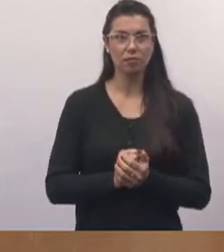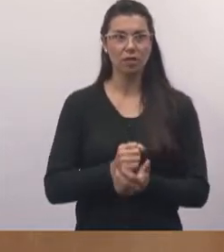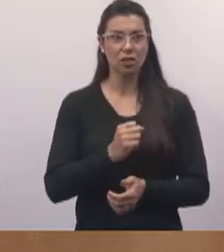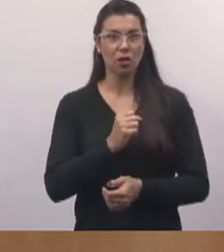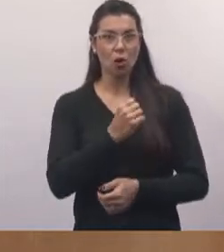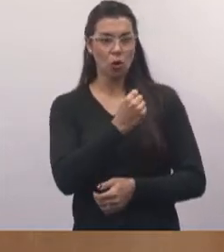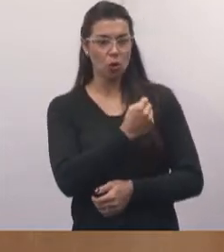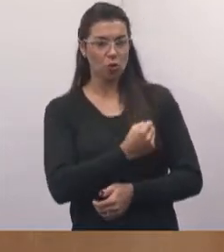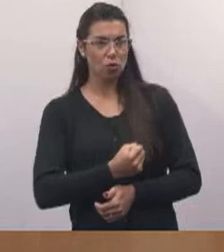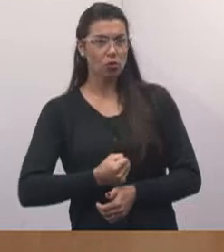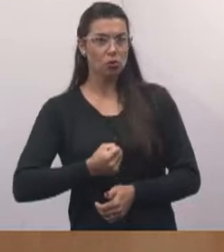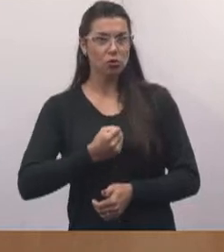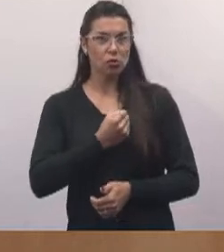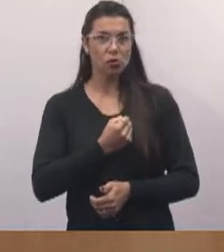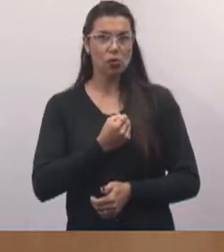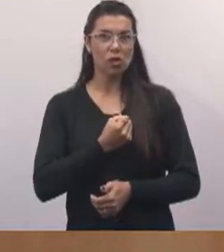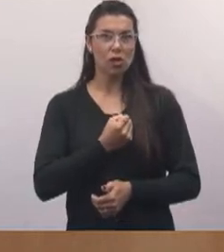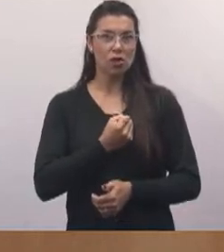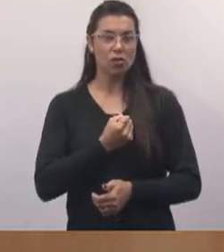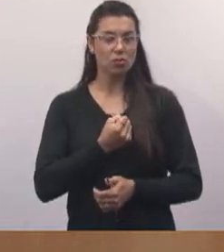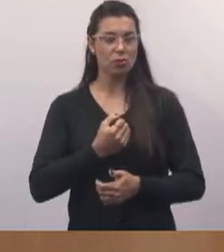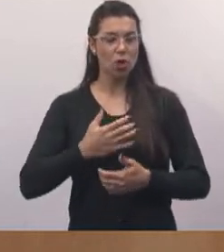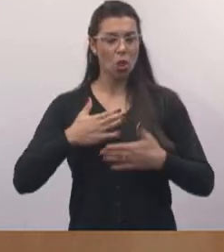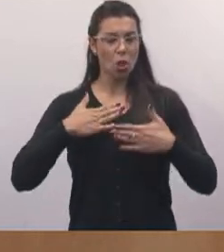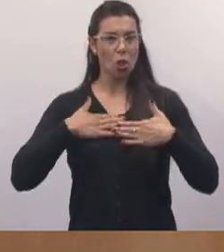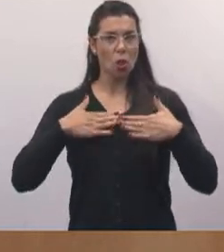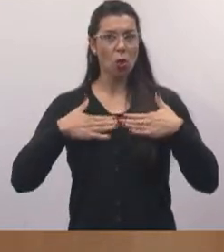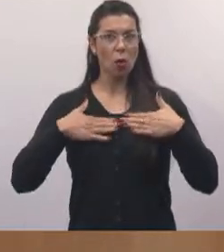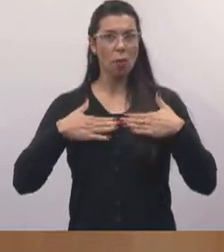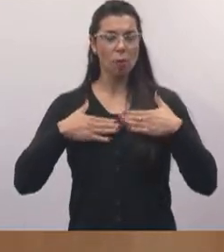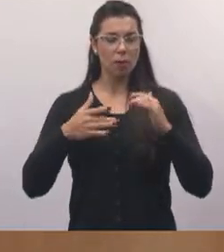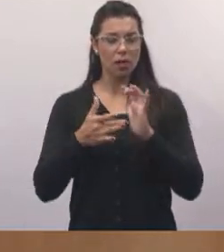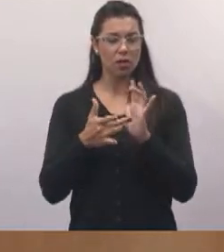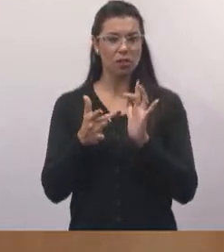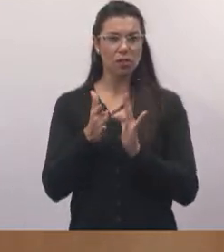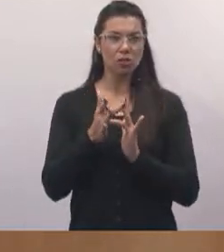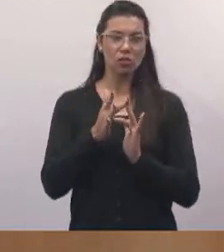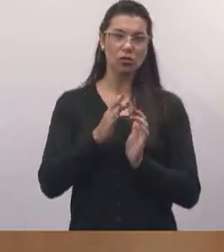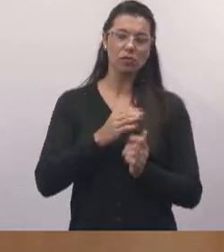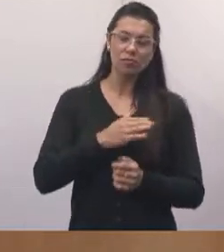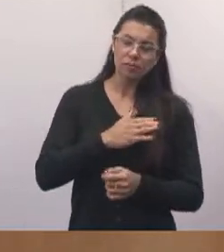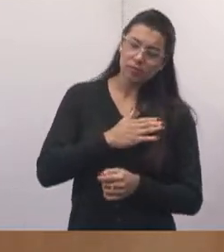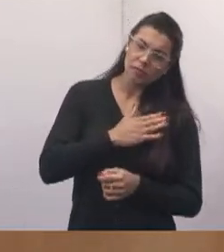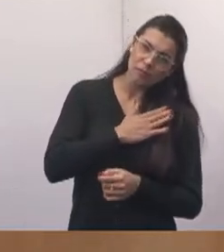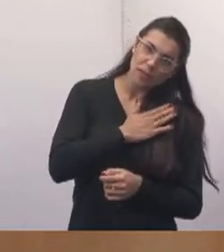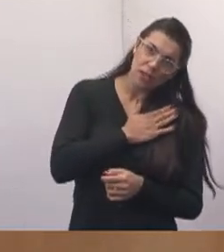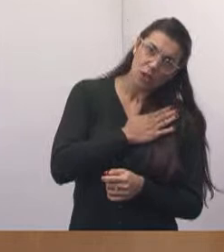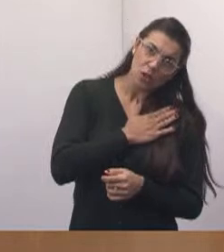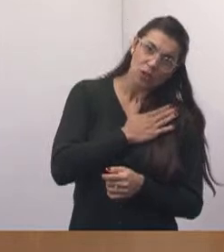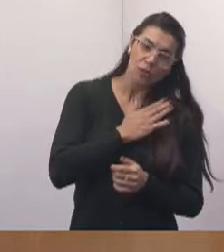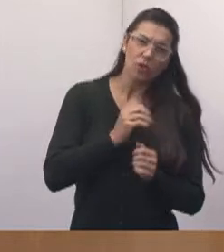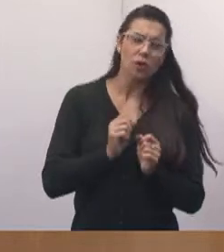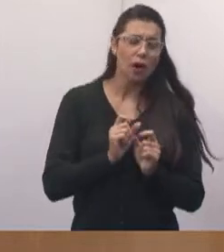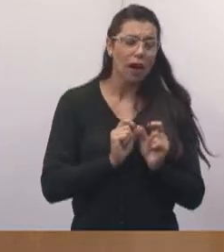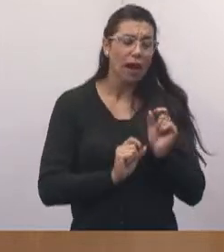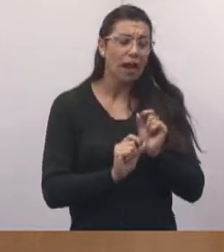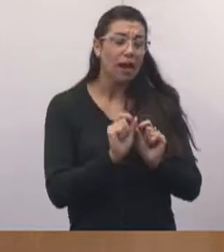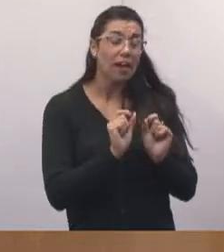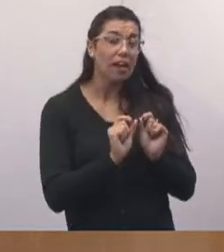reclinando-se sobre o peito de Jesus, perguntou-lhe: Senhor, quem é?